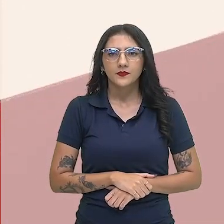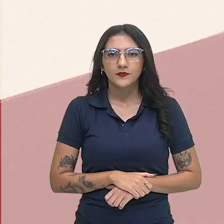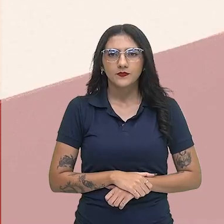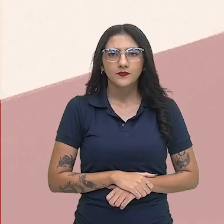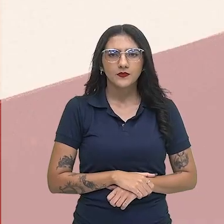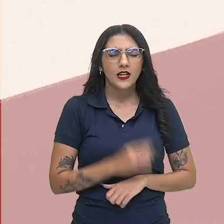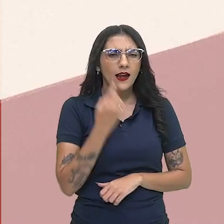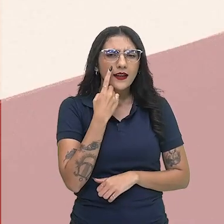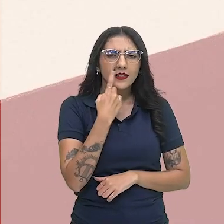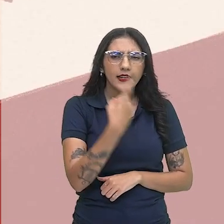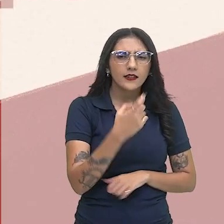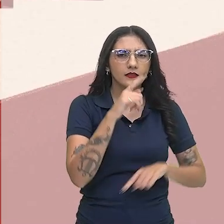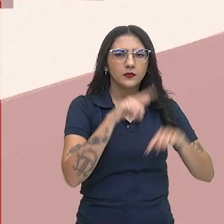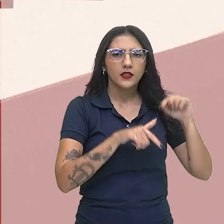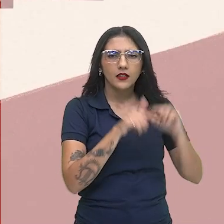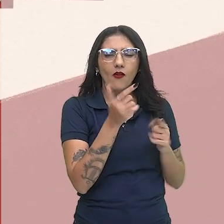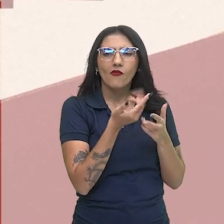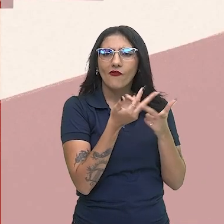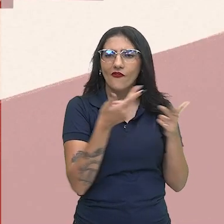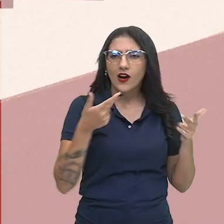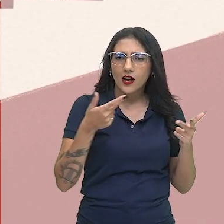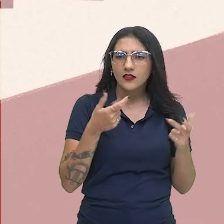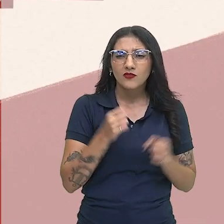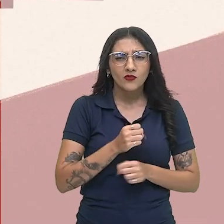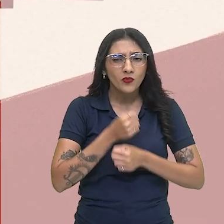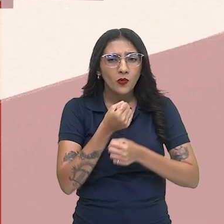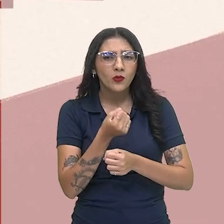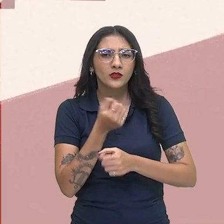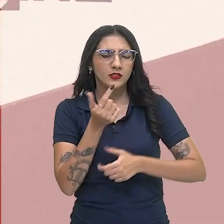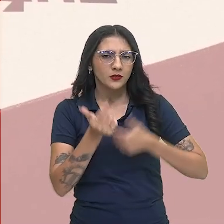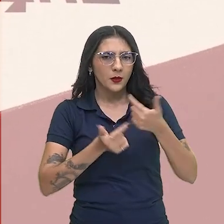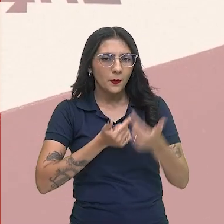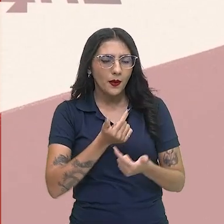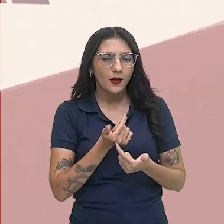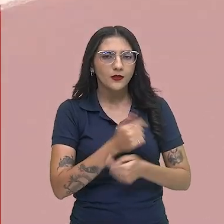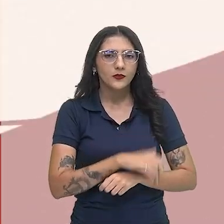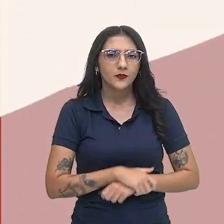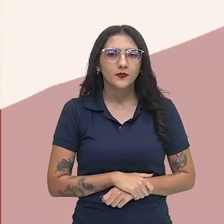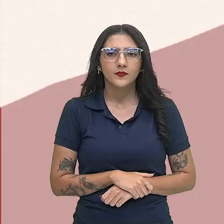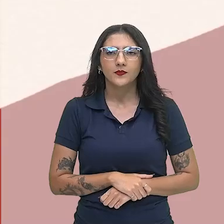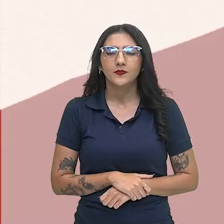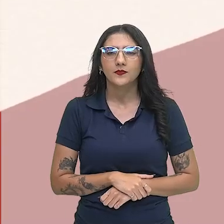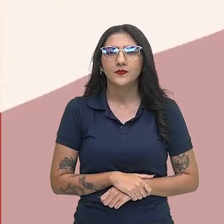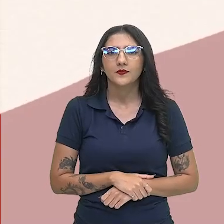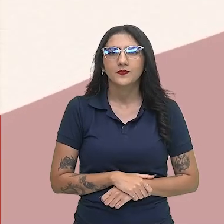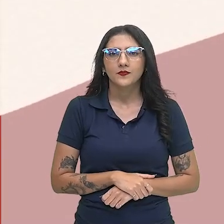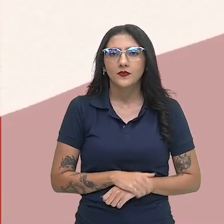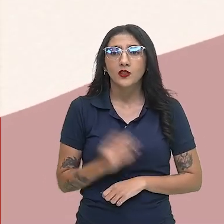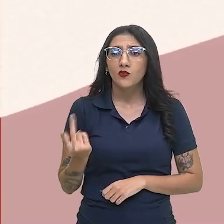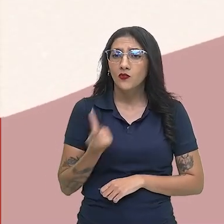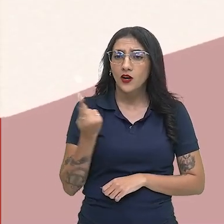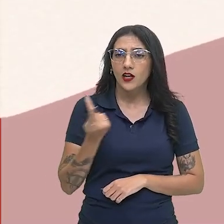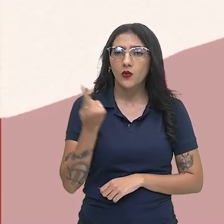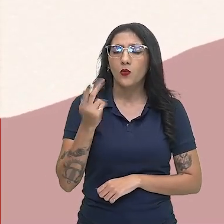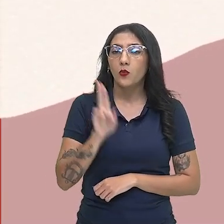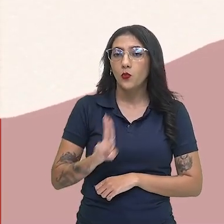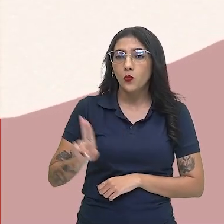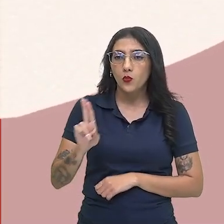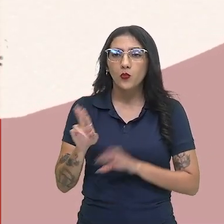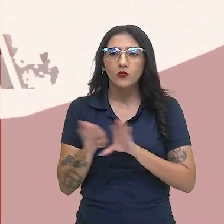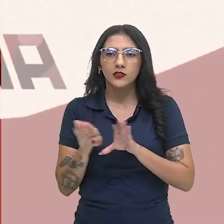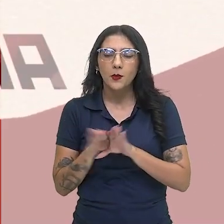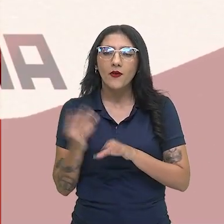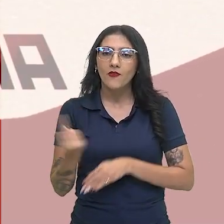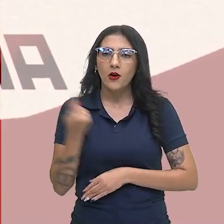fetichismo da mercadoria, força de produção, valor de uso, valor de